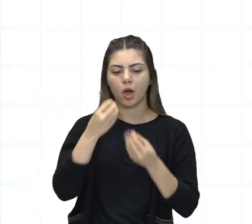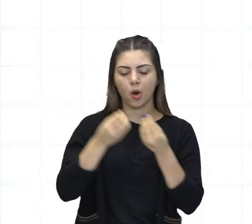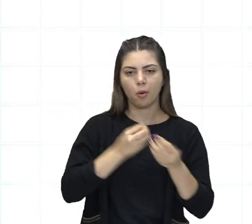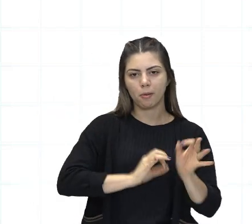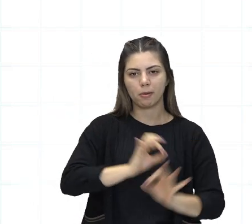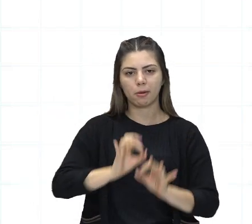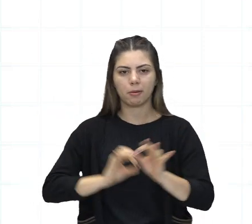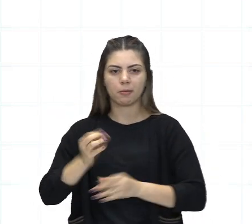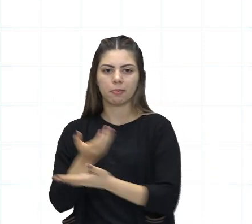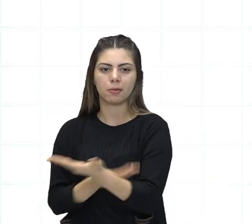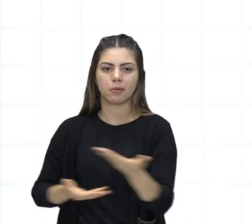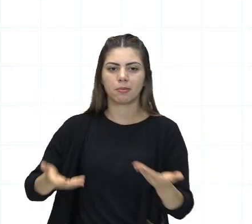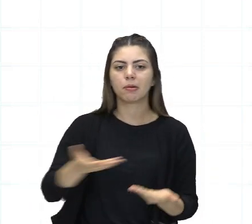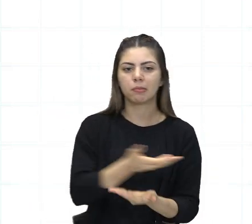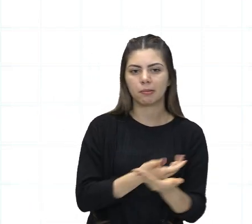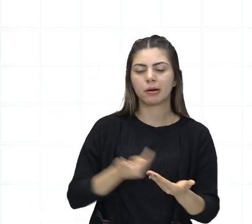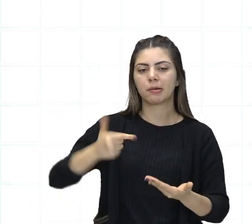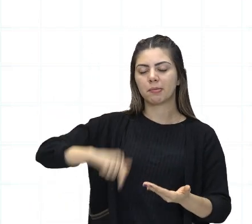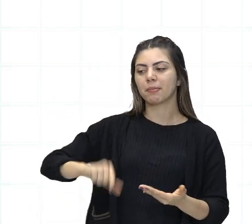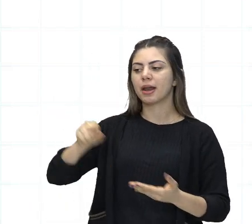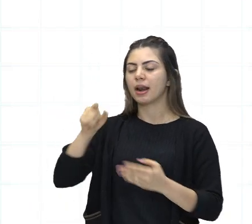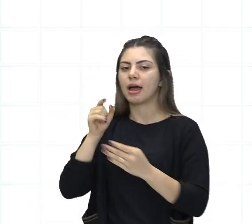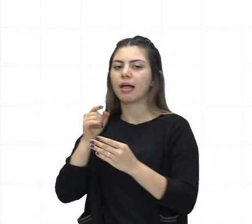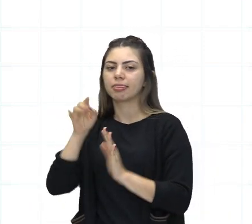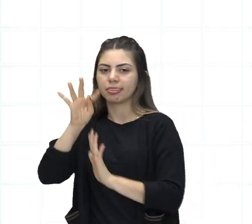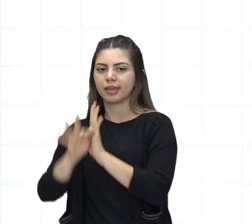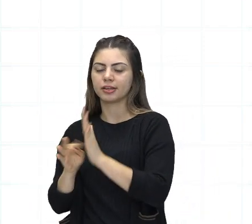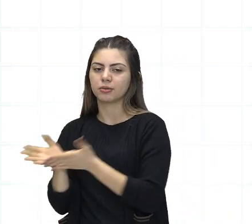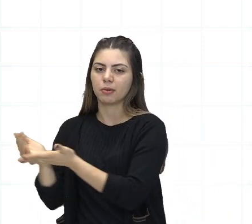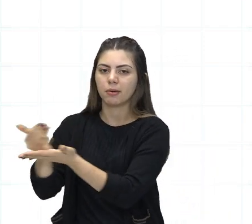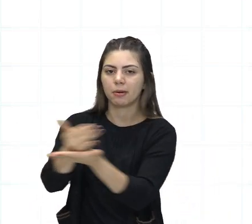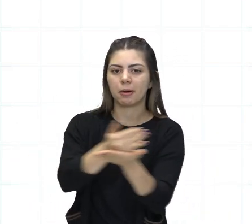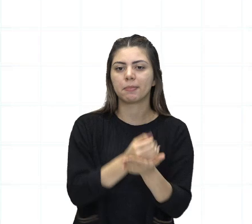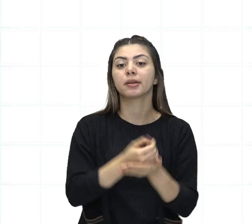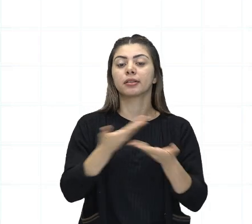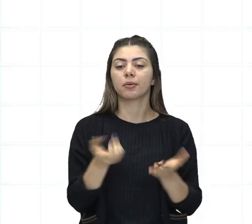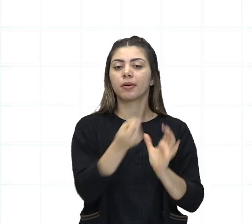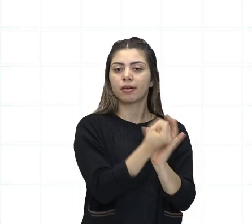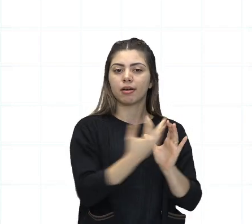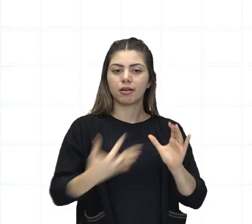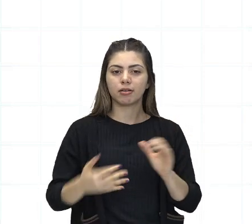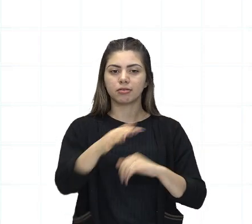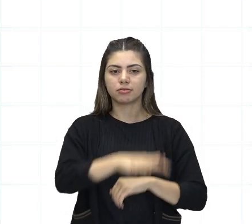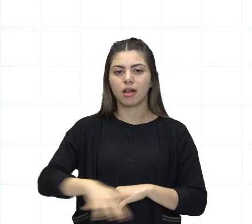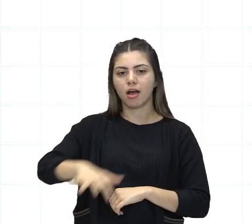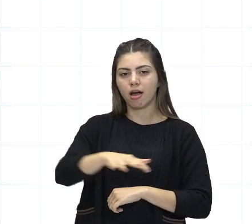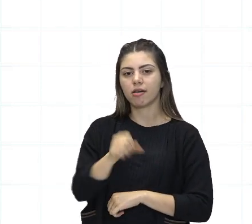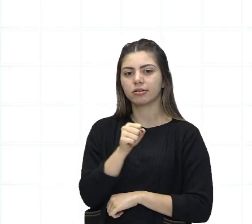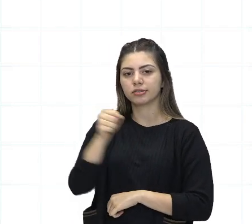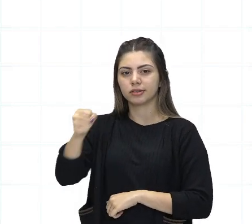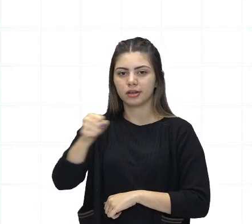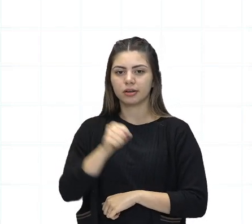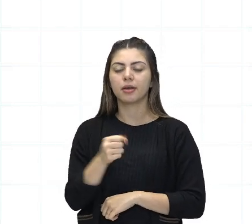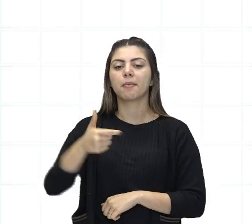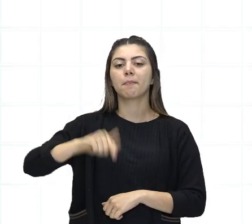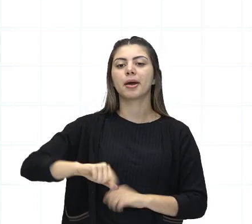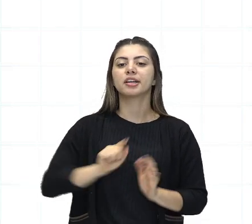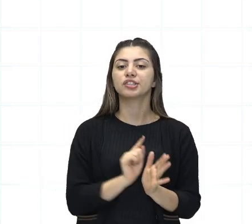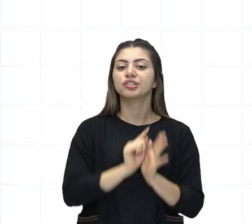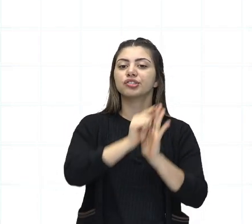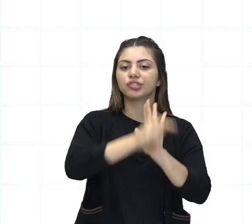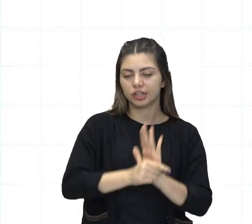produção, circulação e recepção de textos, caracterização do campo jornalístico e relação entre